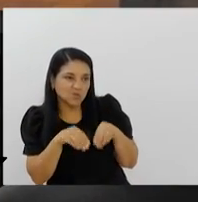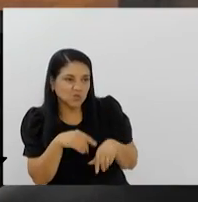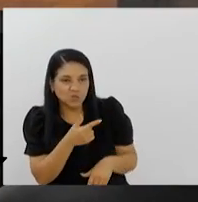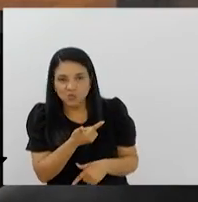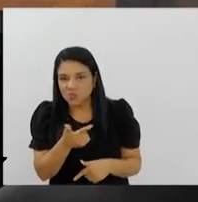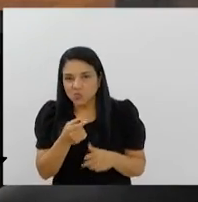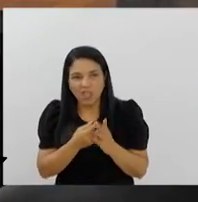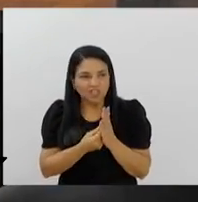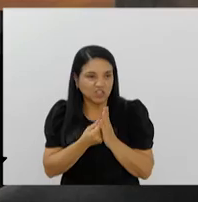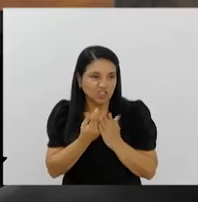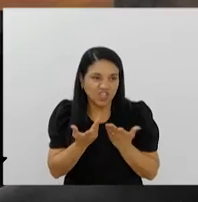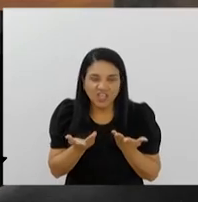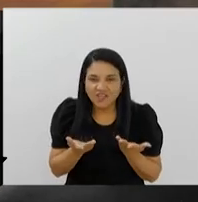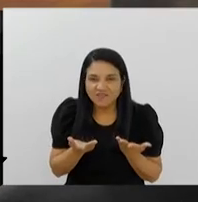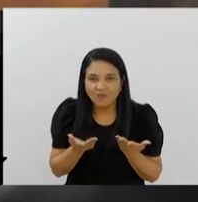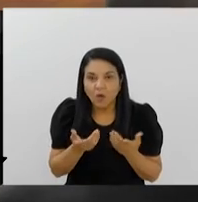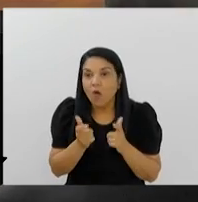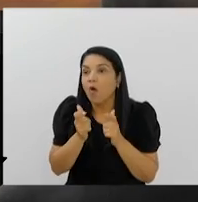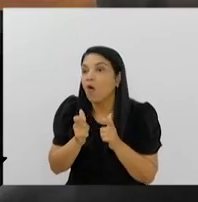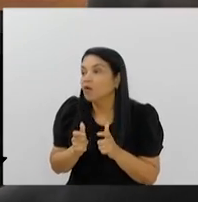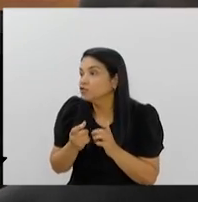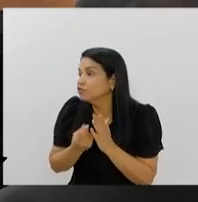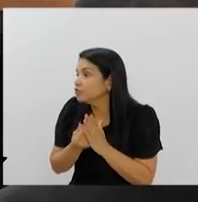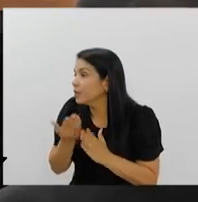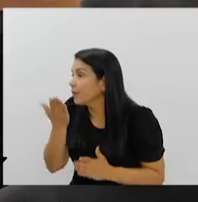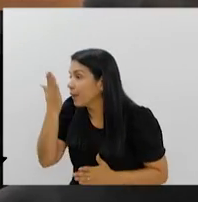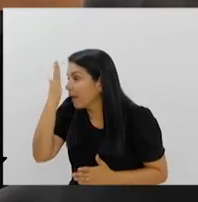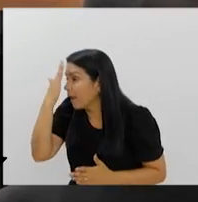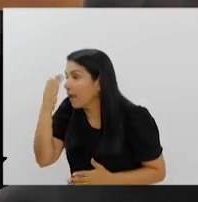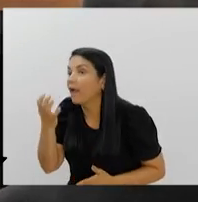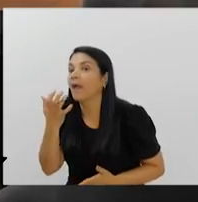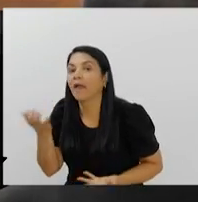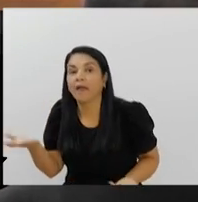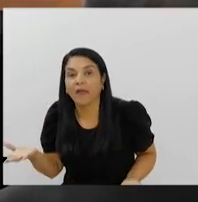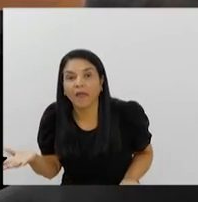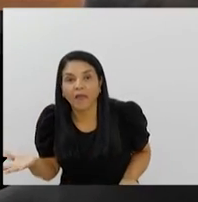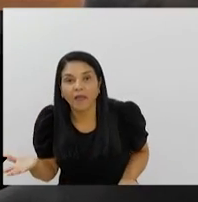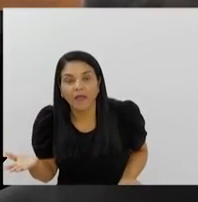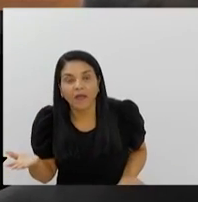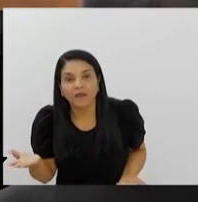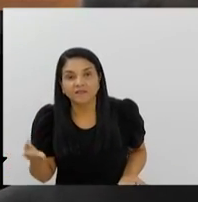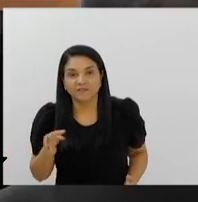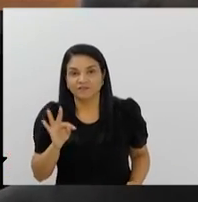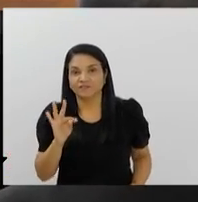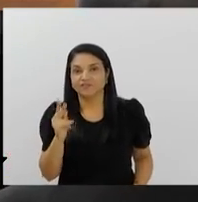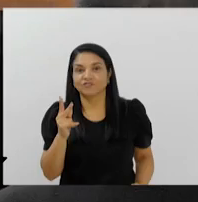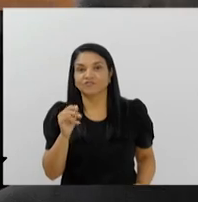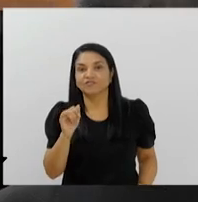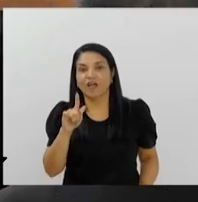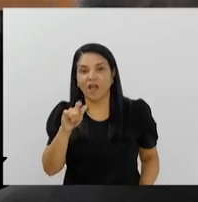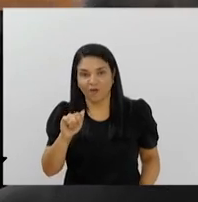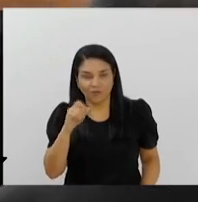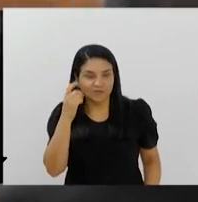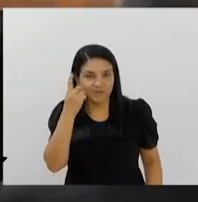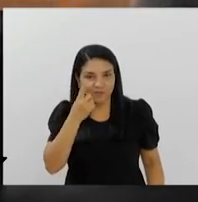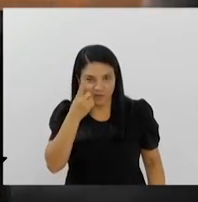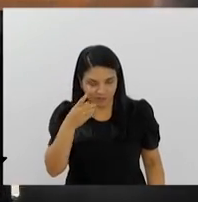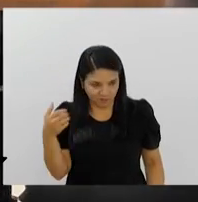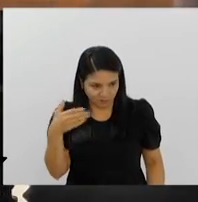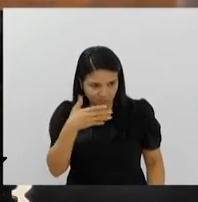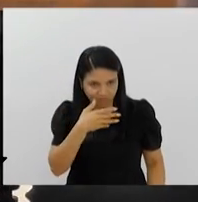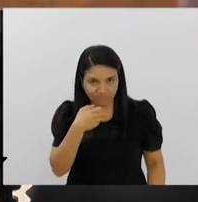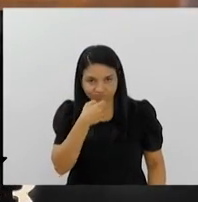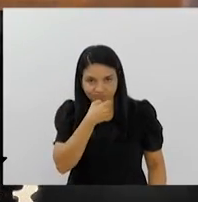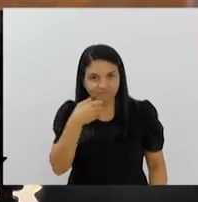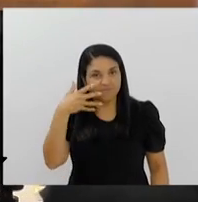prejuízo Então tá onde o dinheiro eu queria saber muito bem Tiago Deputado Tiago fazer uso da palavra por favor obrigado